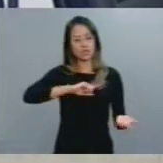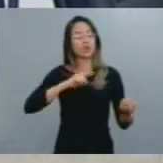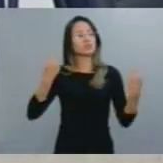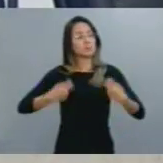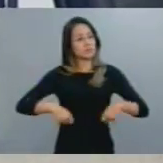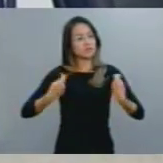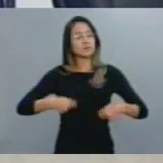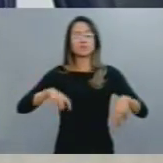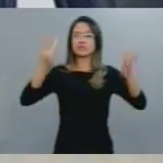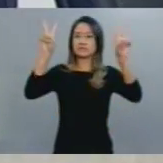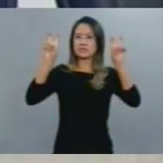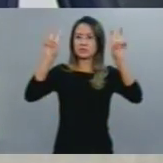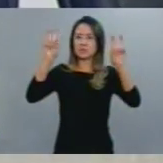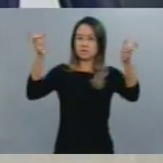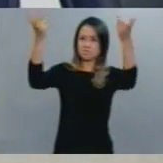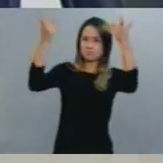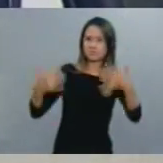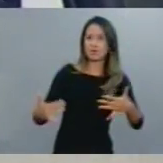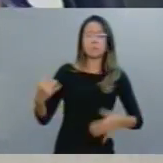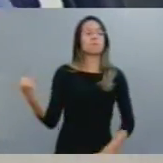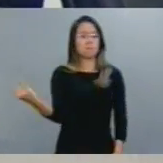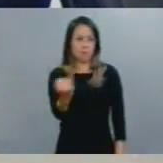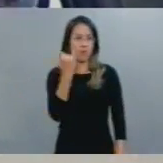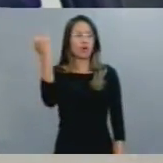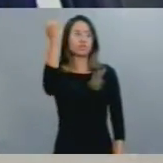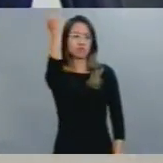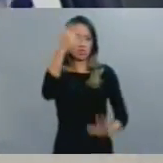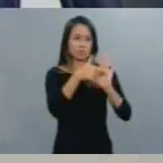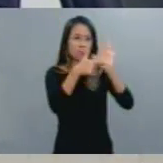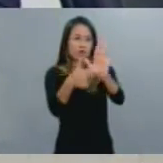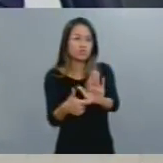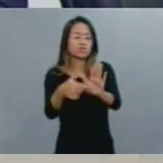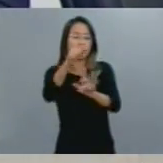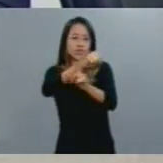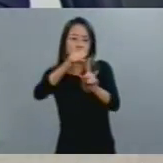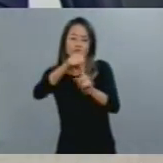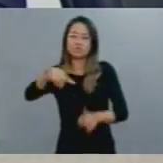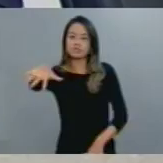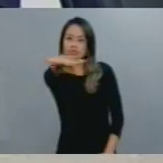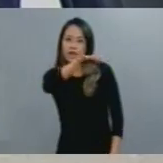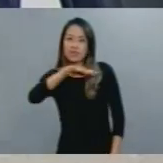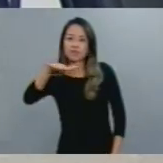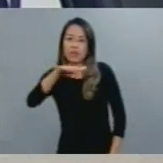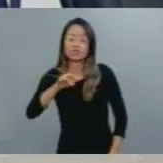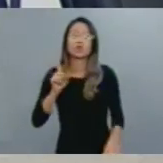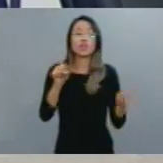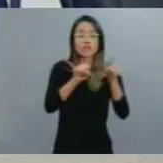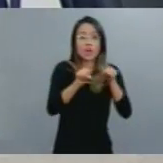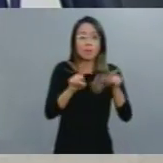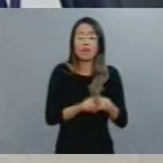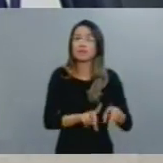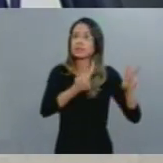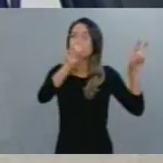para a população do nosso Estado e discutir a nível de Brasil, de